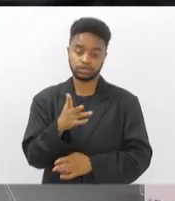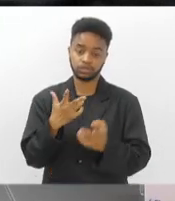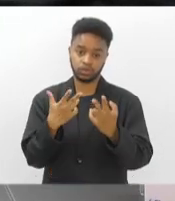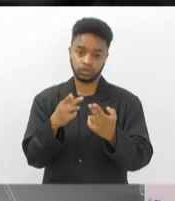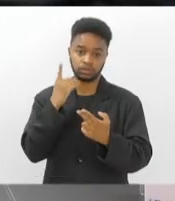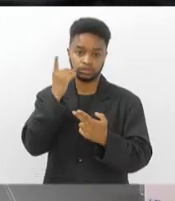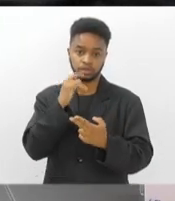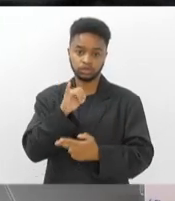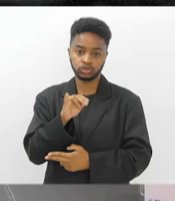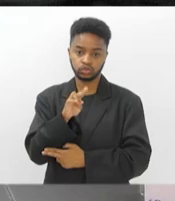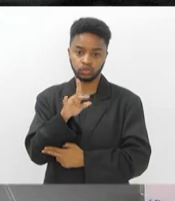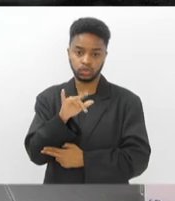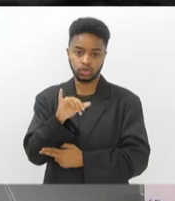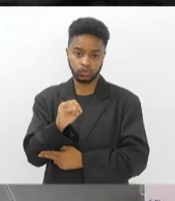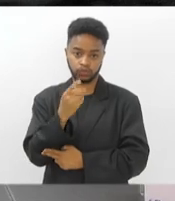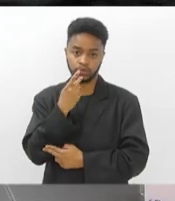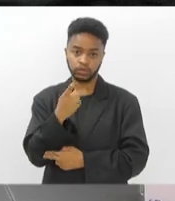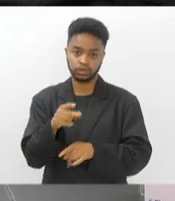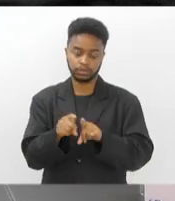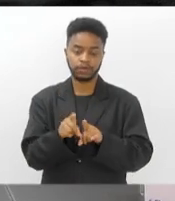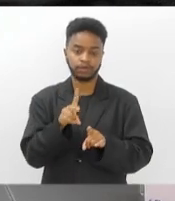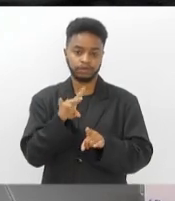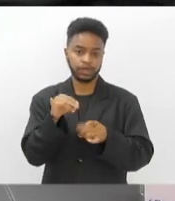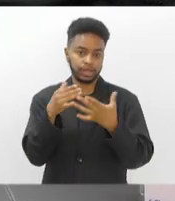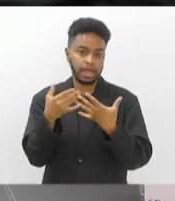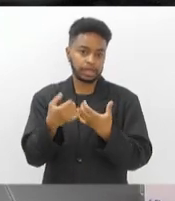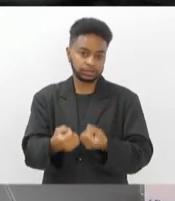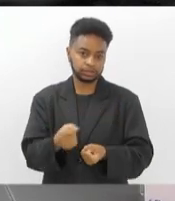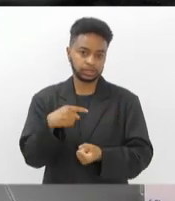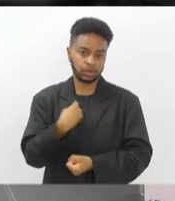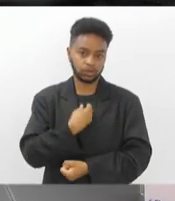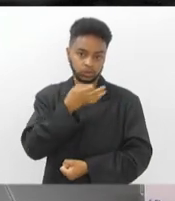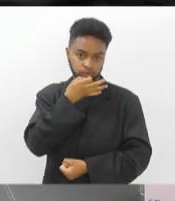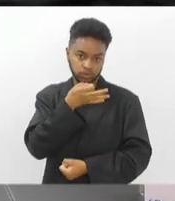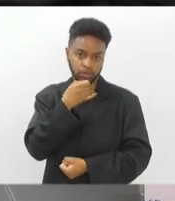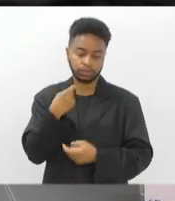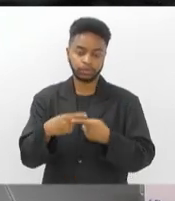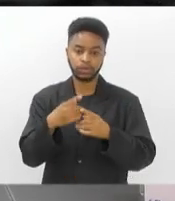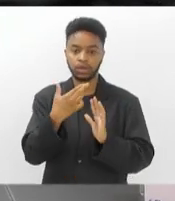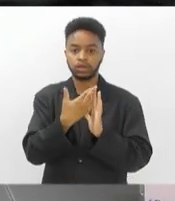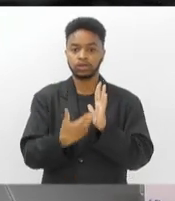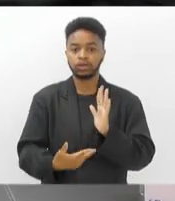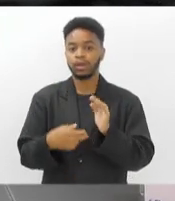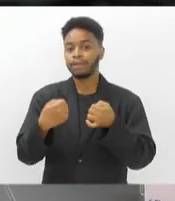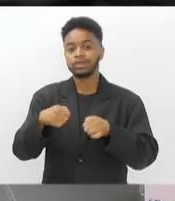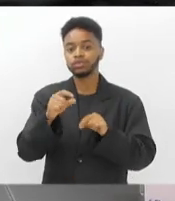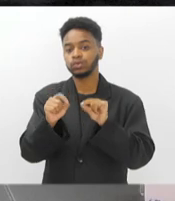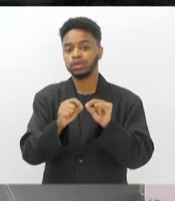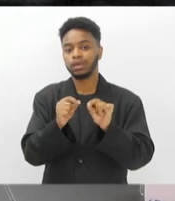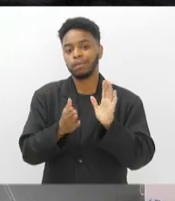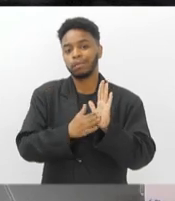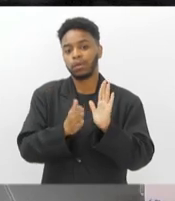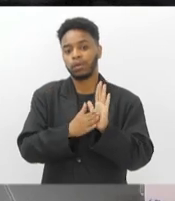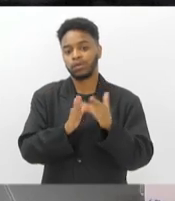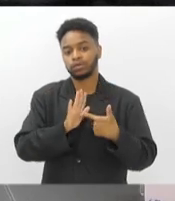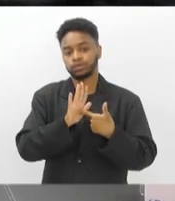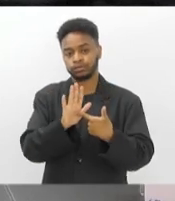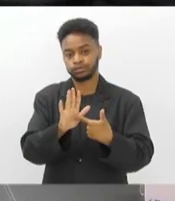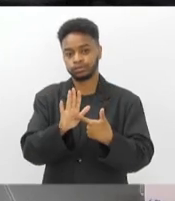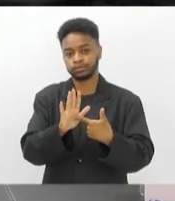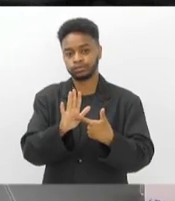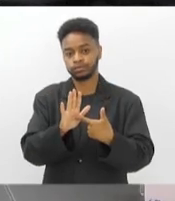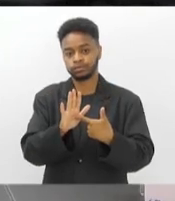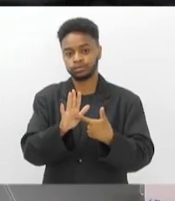isso que vai acatar essa nossa sugestão o relatório deve ser um relatório propositivo